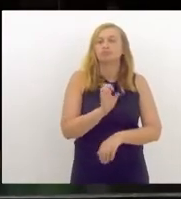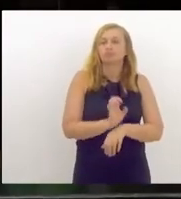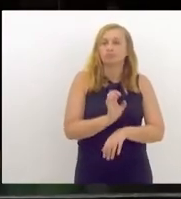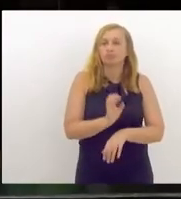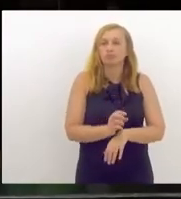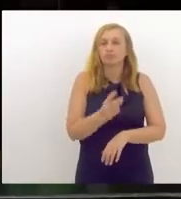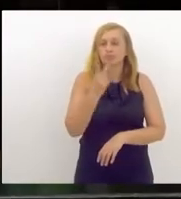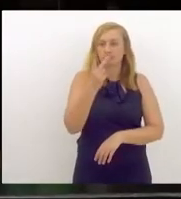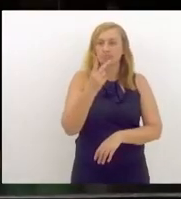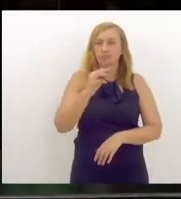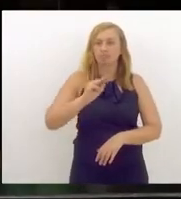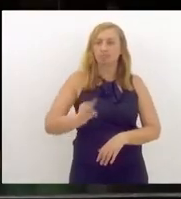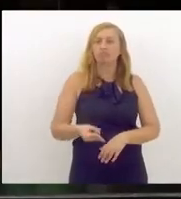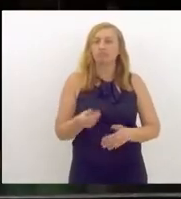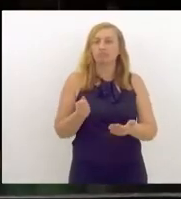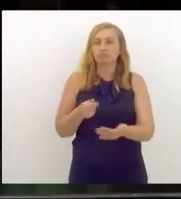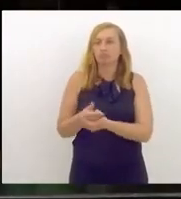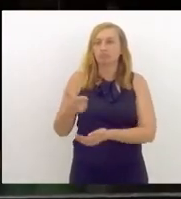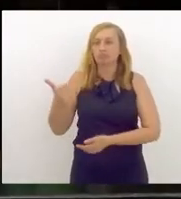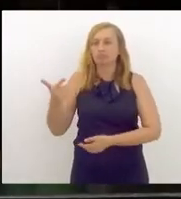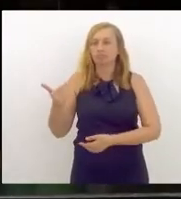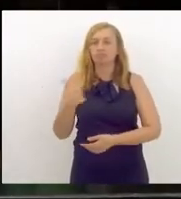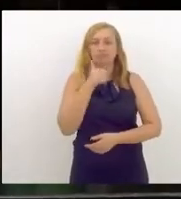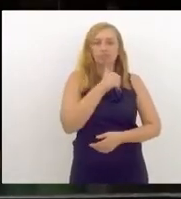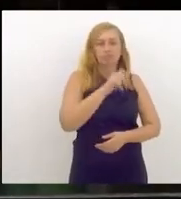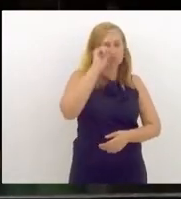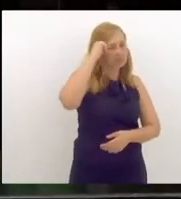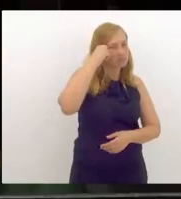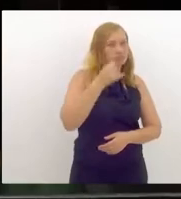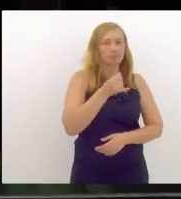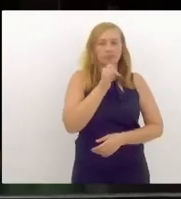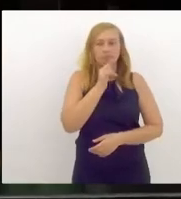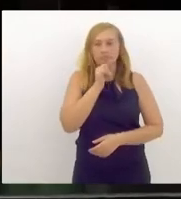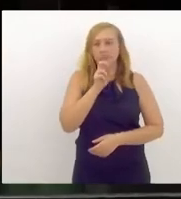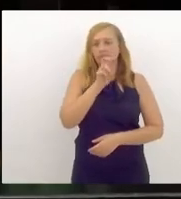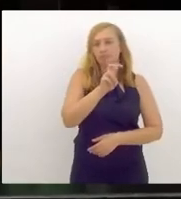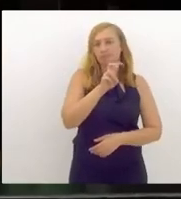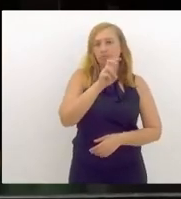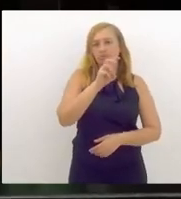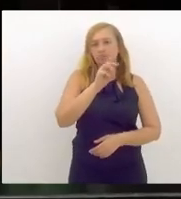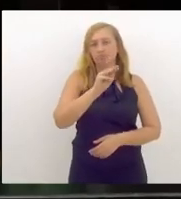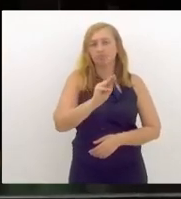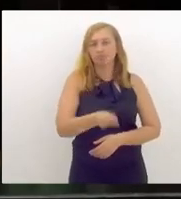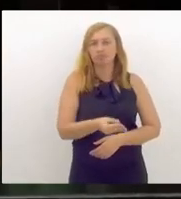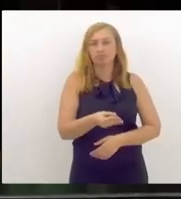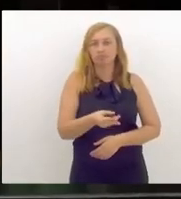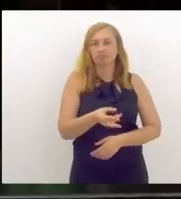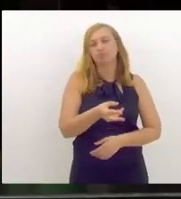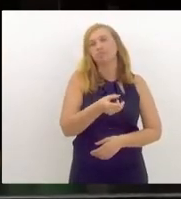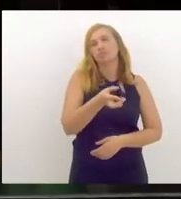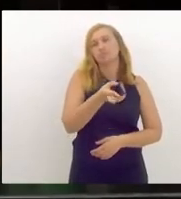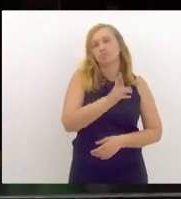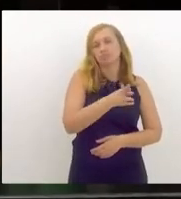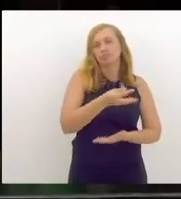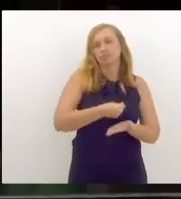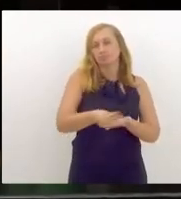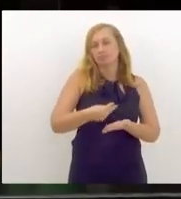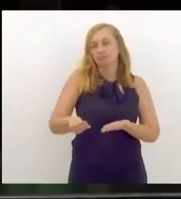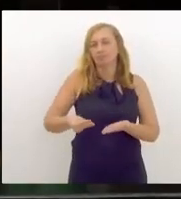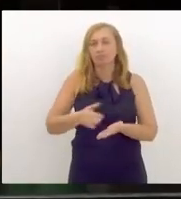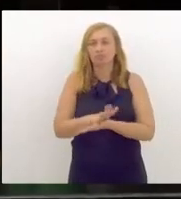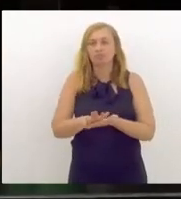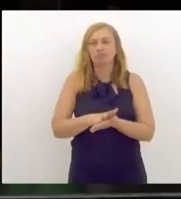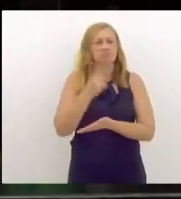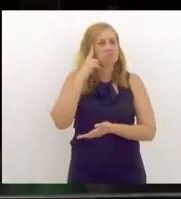compra de armas e munição enquanto para as mulheres negras por exemplo r$ 5000 sem qualquer distribuição o